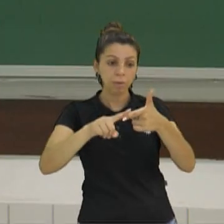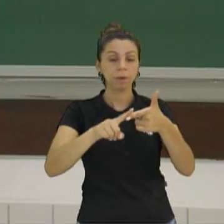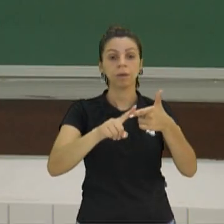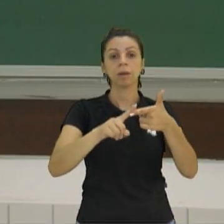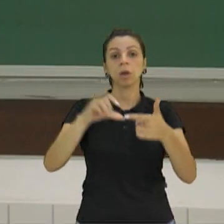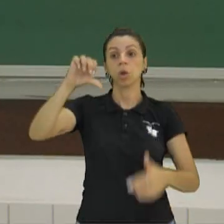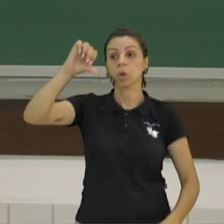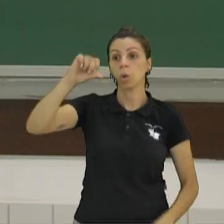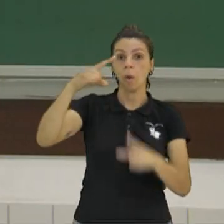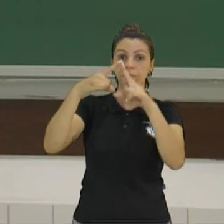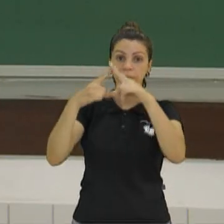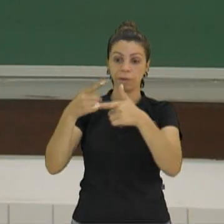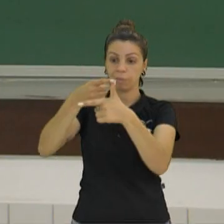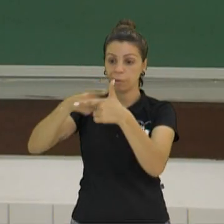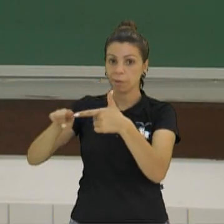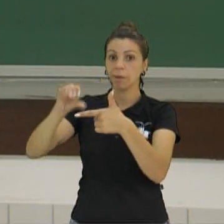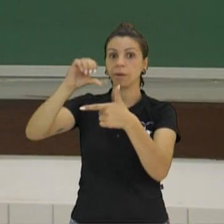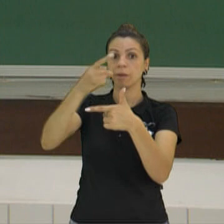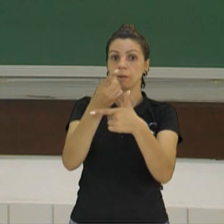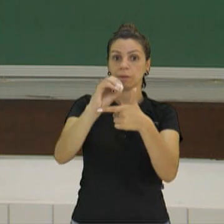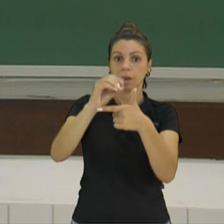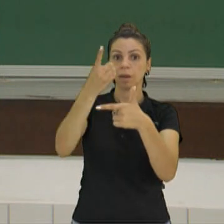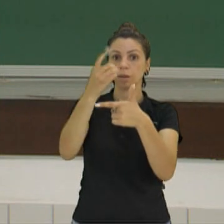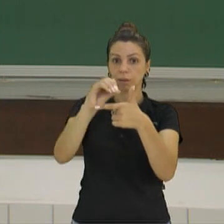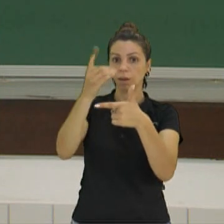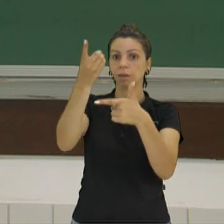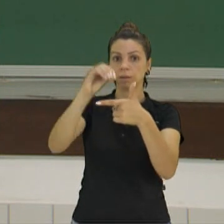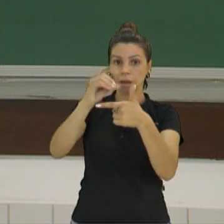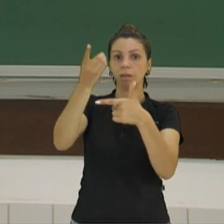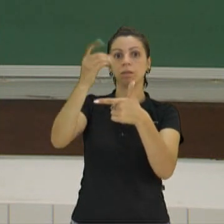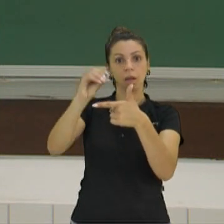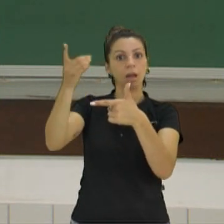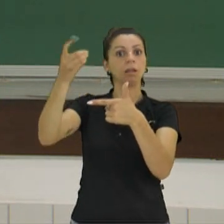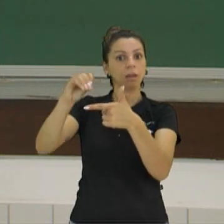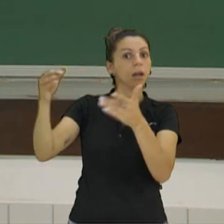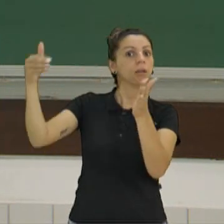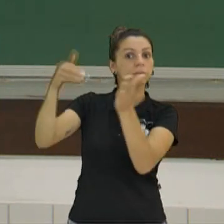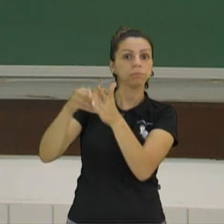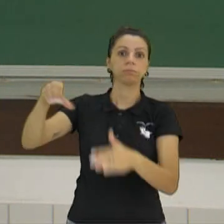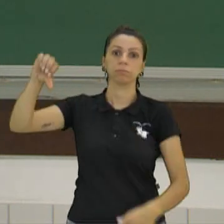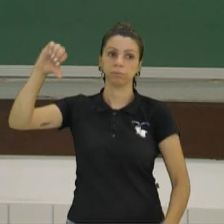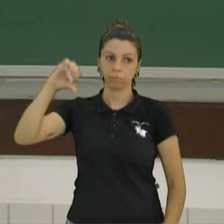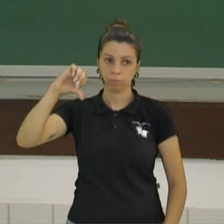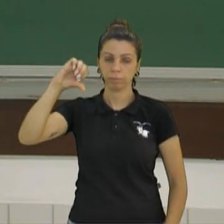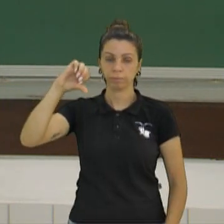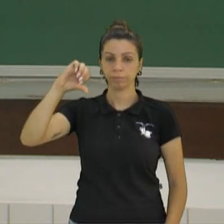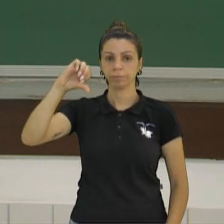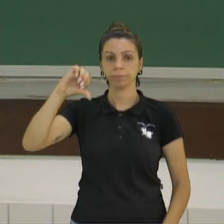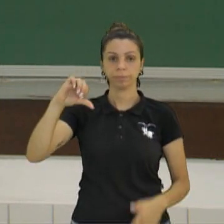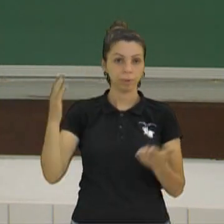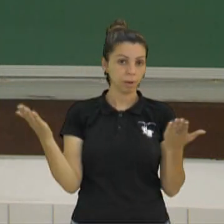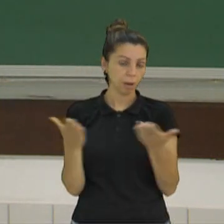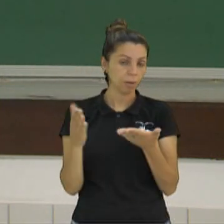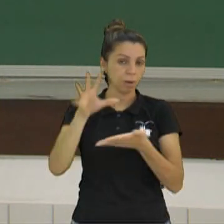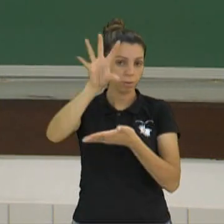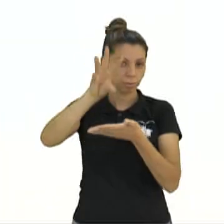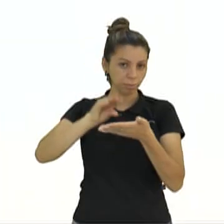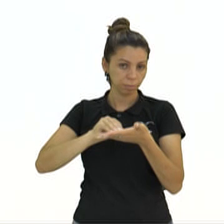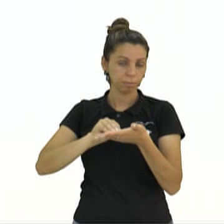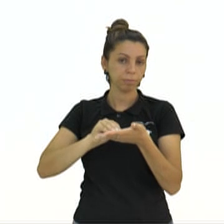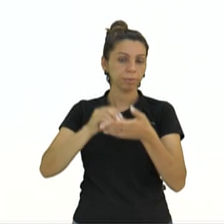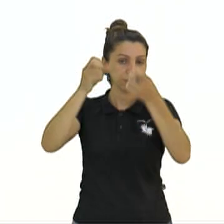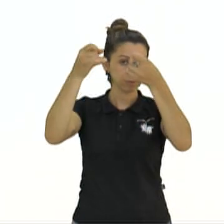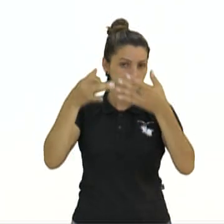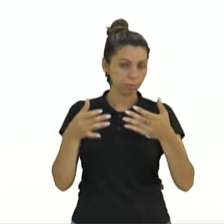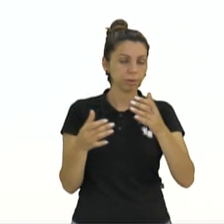10. Tá? E se você está em dúvida com a quantidade de zeros, eu tenho aqui 7 zeros. Tá bom? Então agora você pode ir copiando direitinho que eu vou te